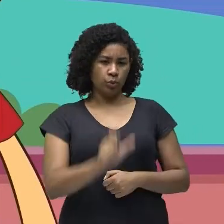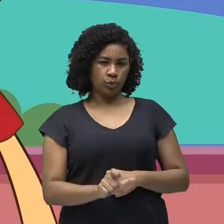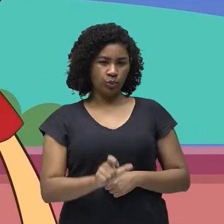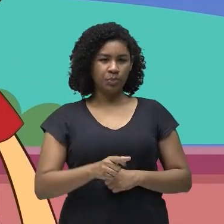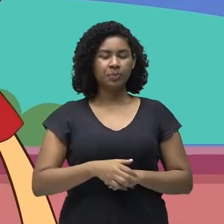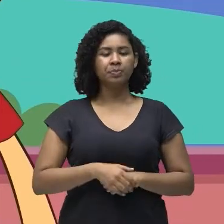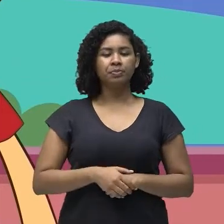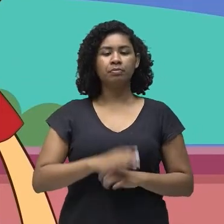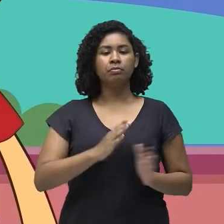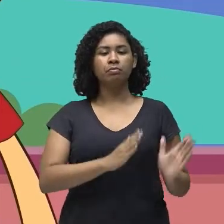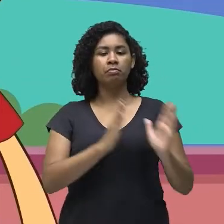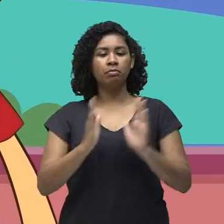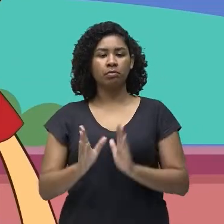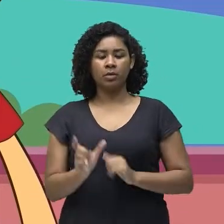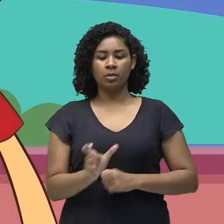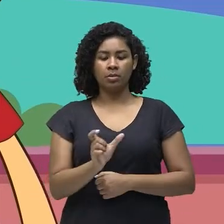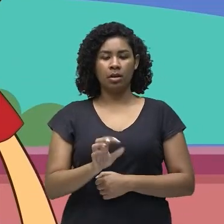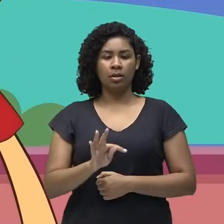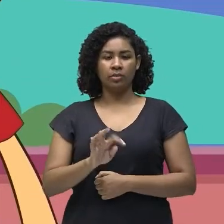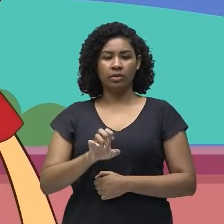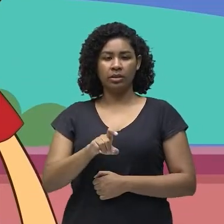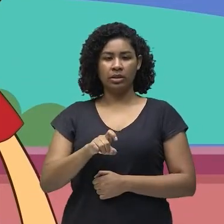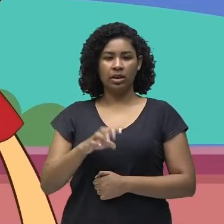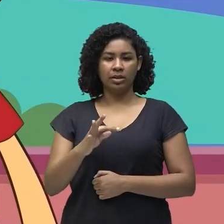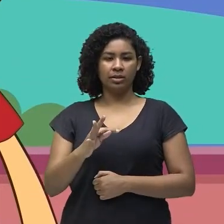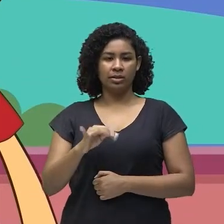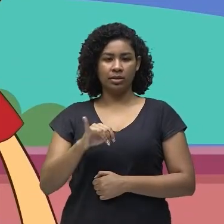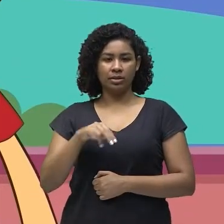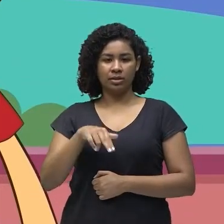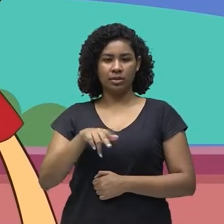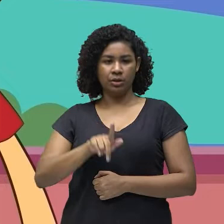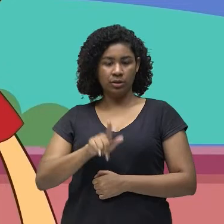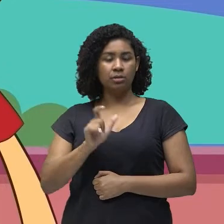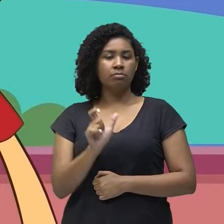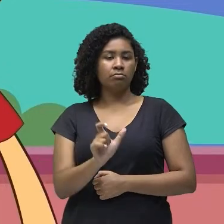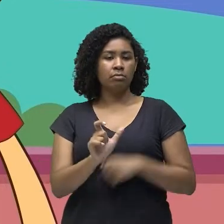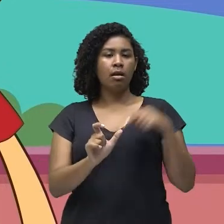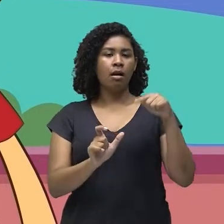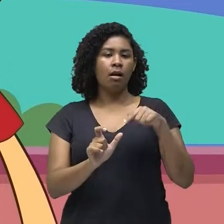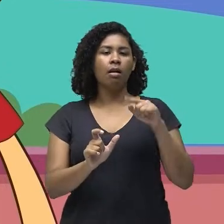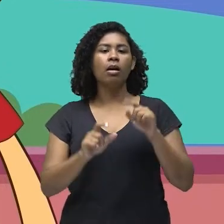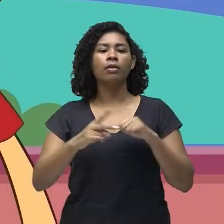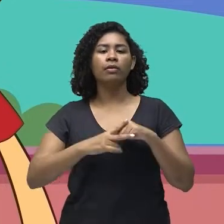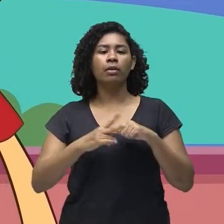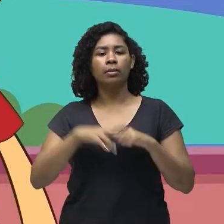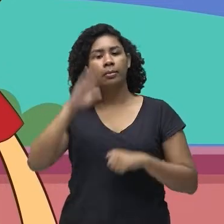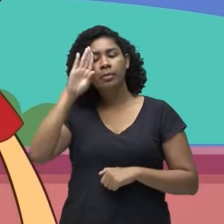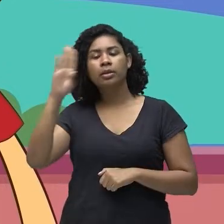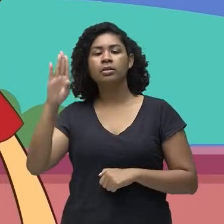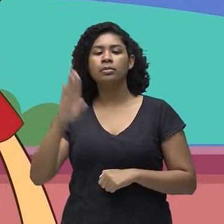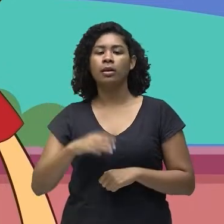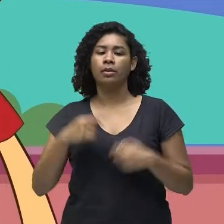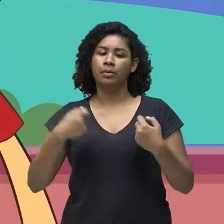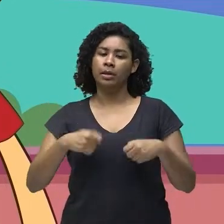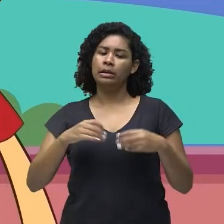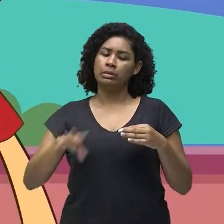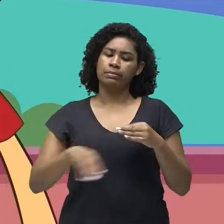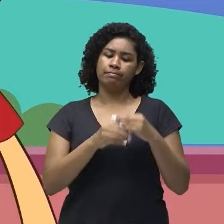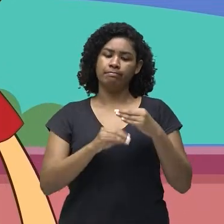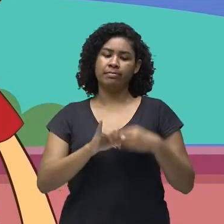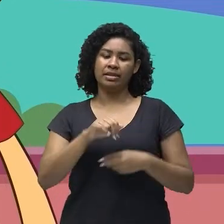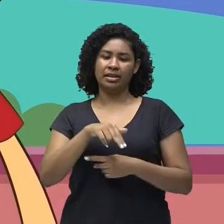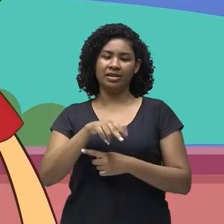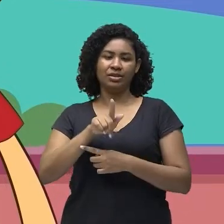a palavra text, que é o verbo principal, ok? Text, só que eu tenho que colocar o ing depois do verbo, não